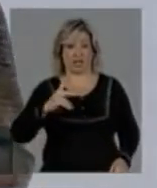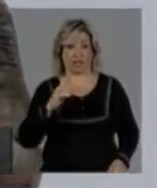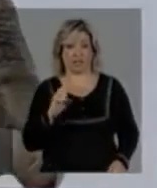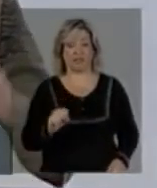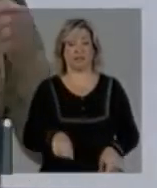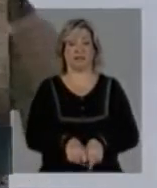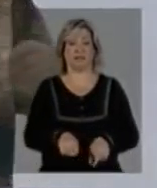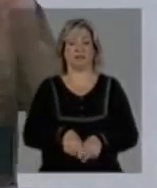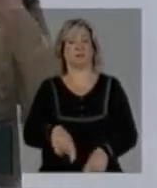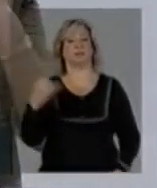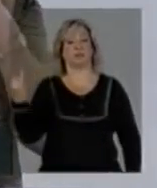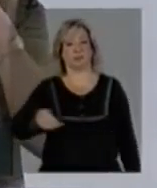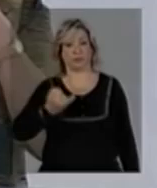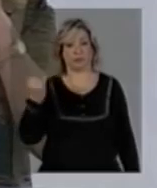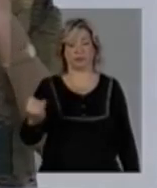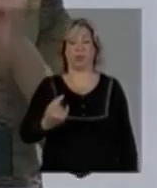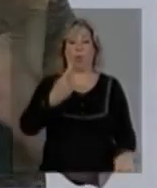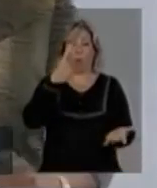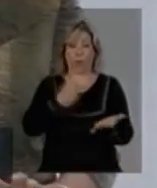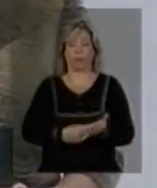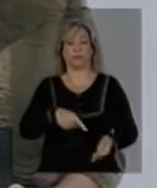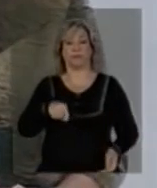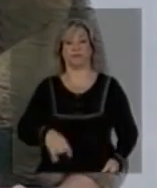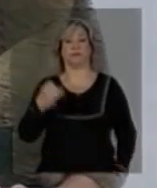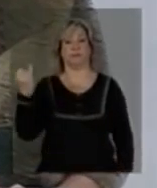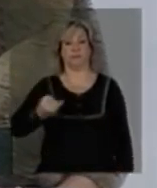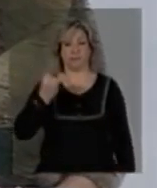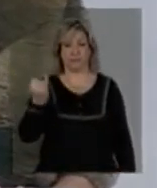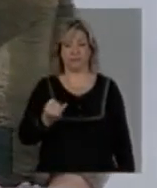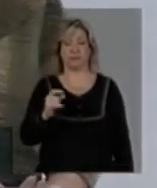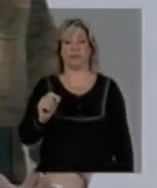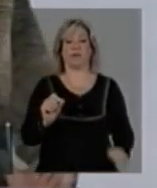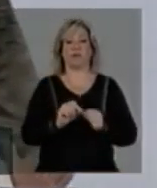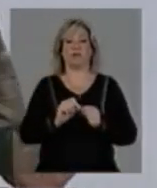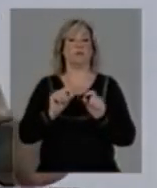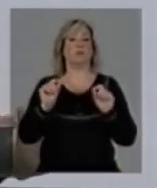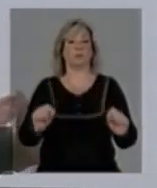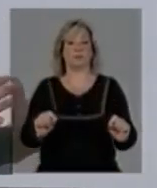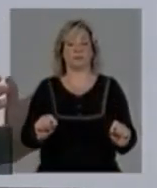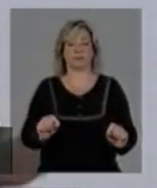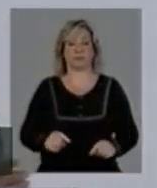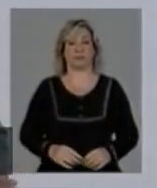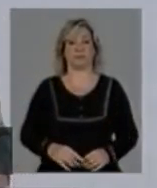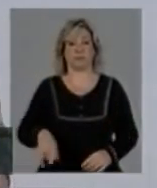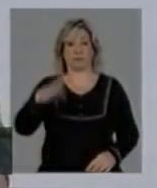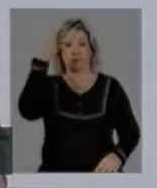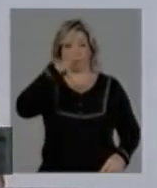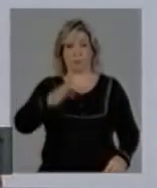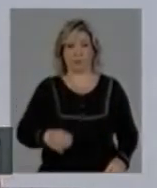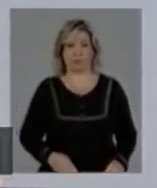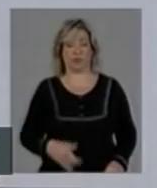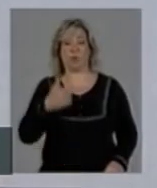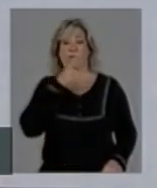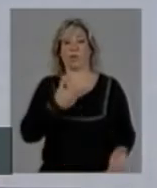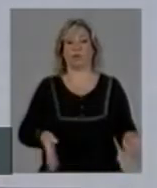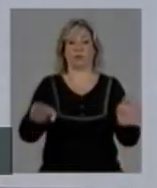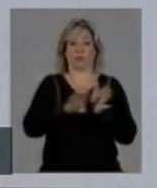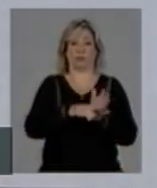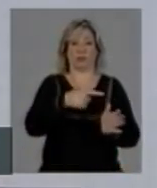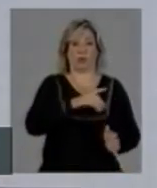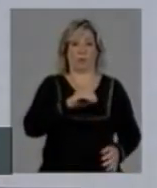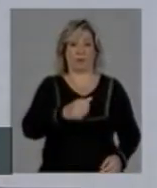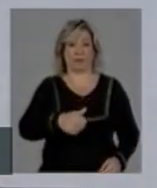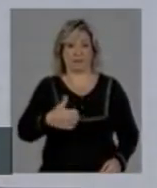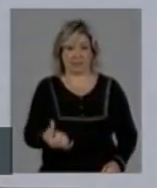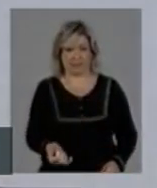fardos que são fardos herdados ou da desigualdade, ou da injustiça, ou